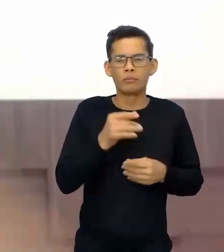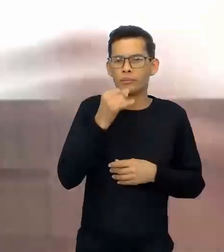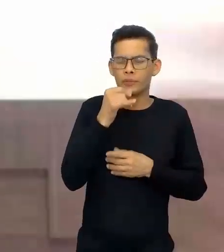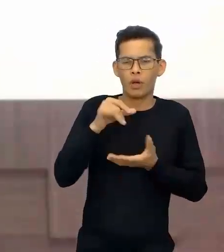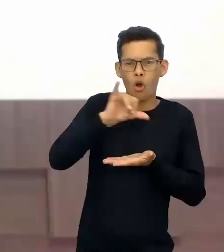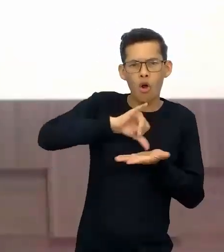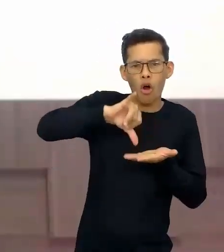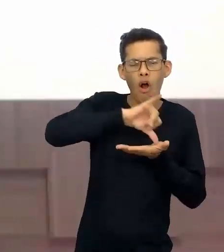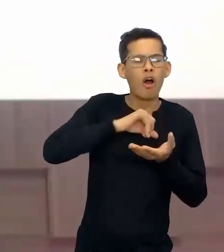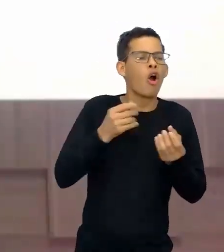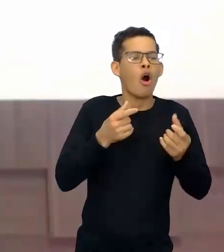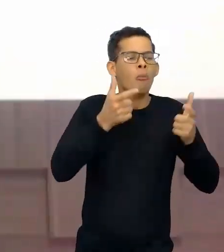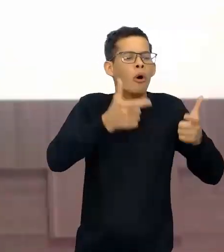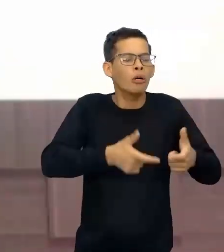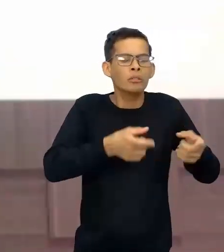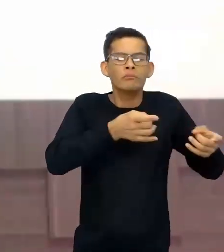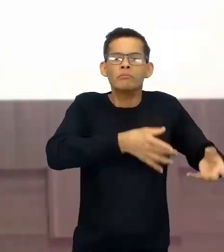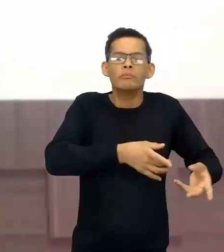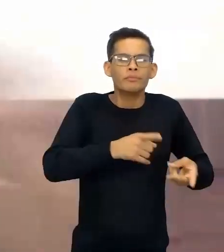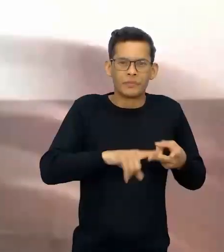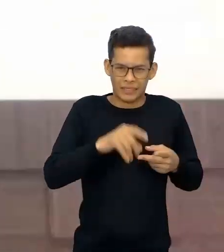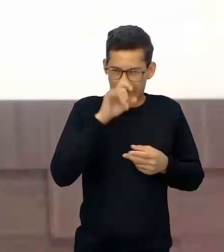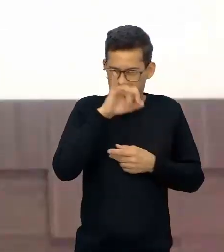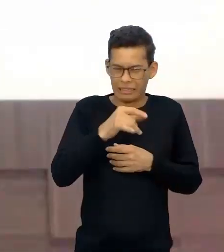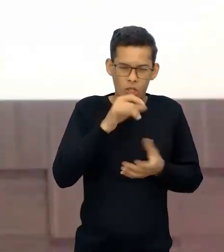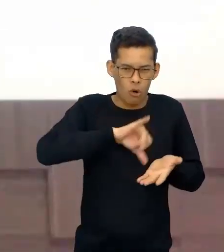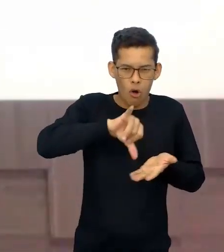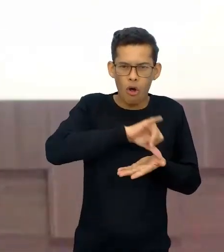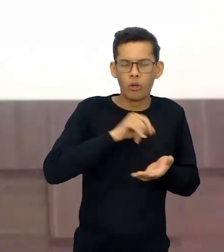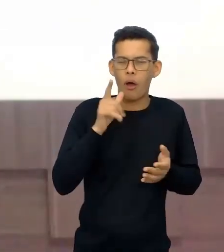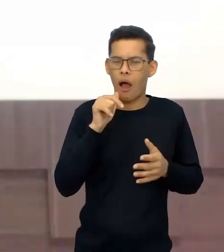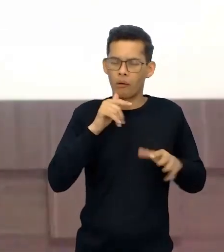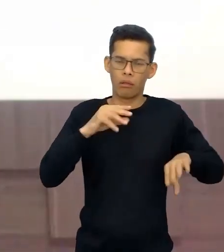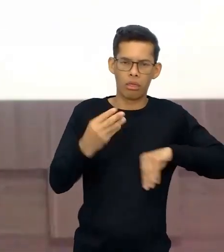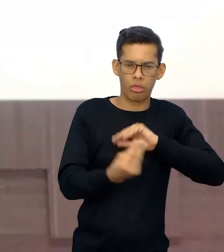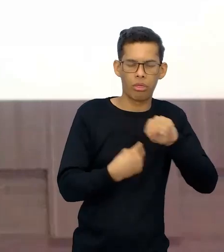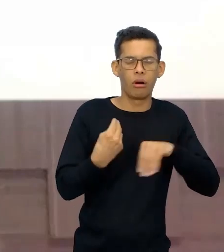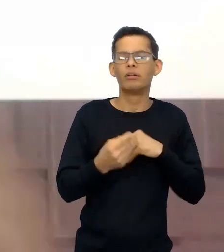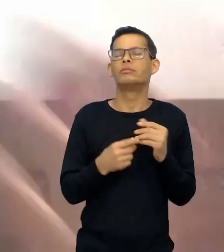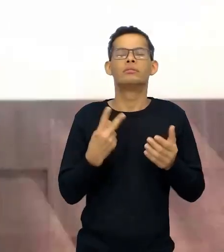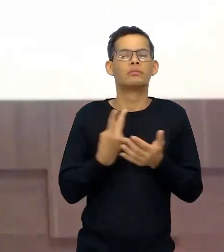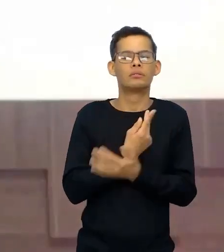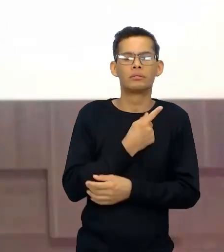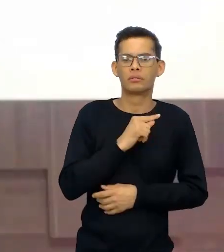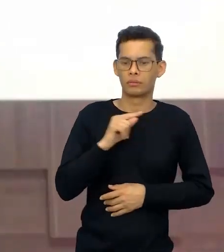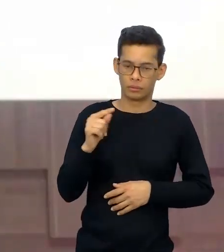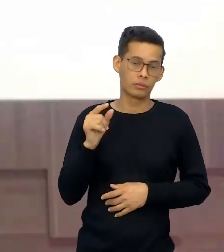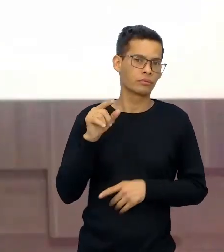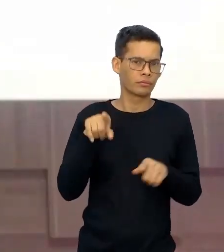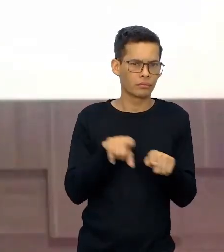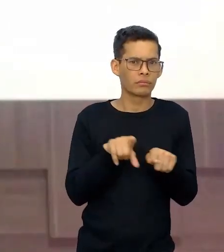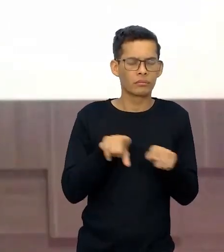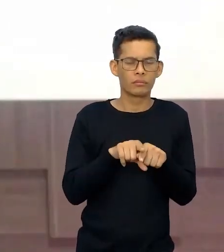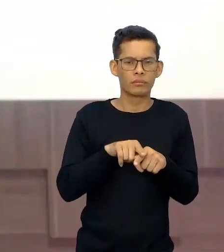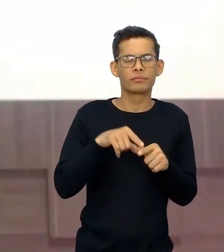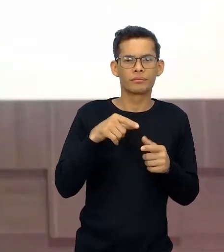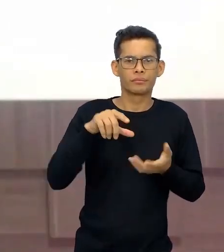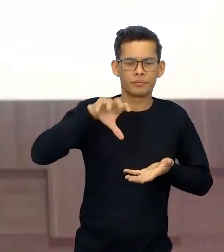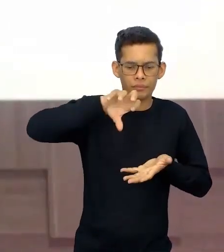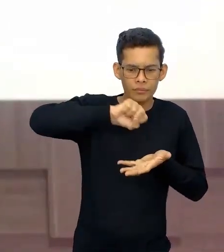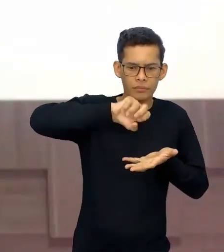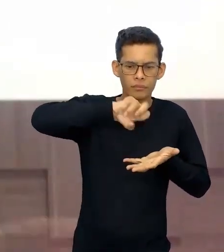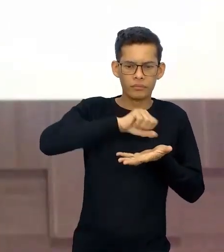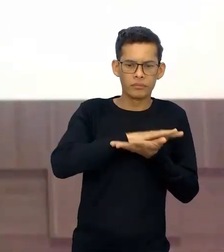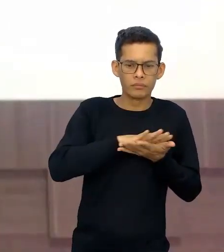óleo, do detergente, junto à água, né? Eles podem propor também a ideia da água sanitária e qualquer outro, né, rejeito aí que